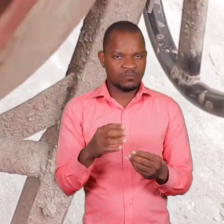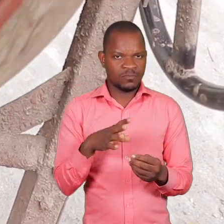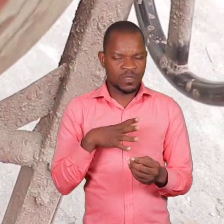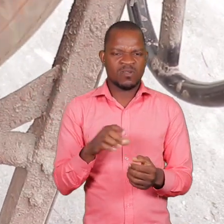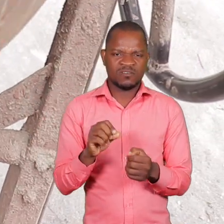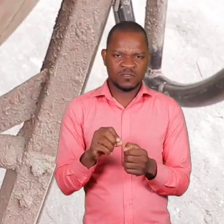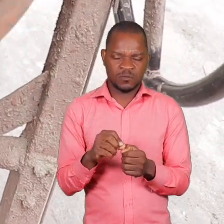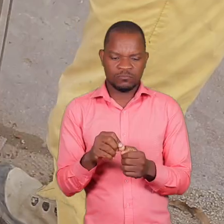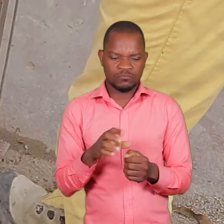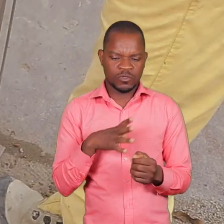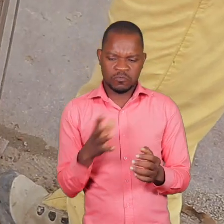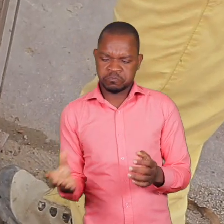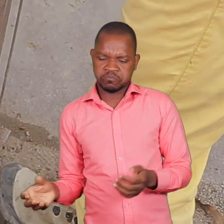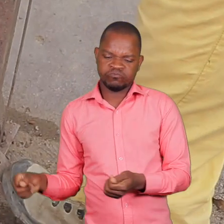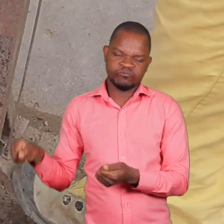para ir para os moldes.